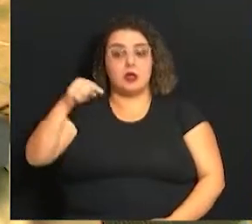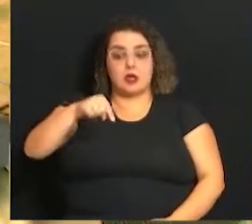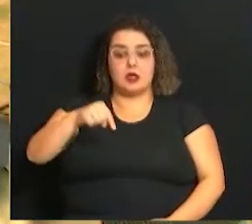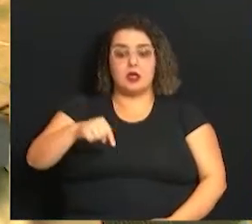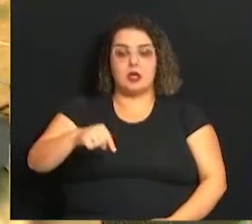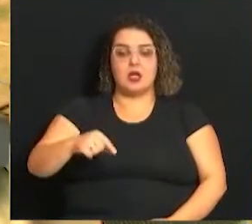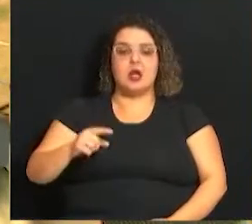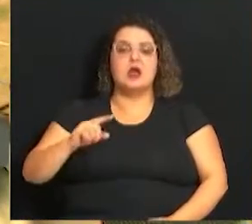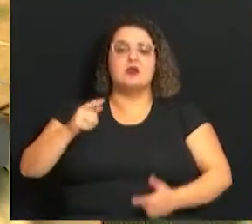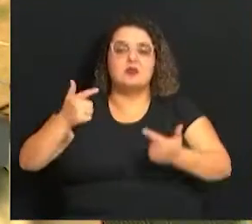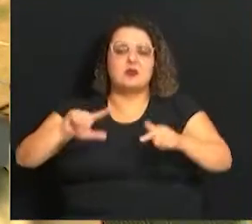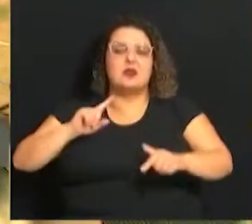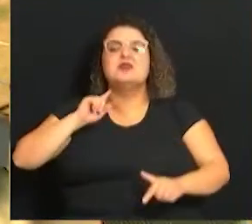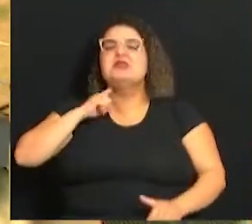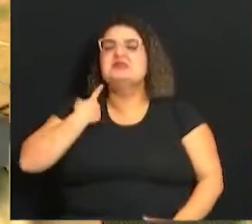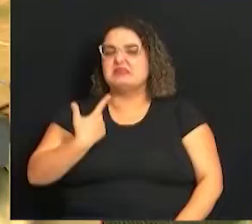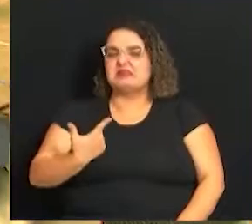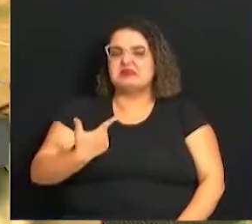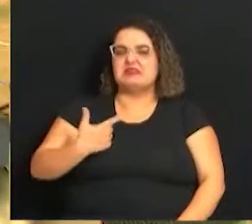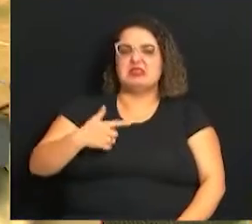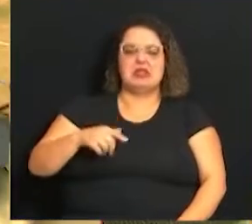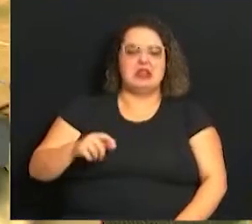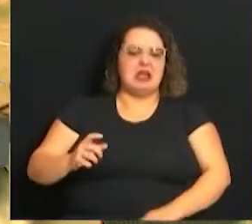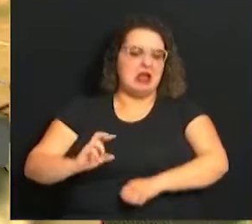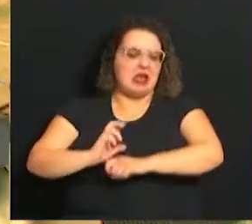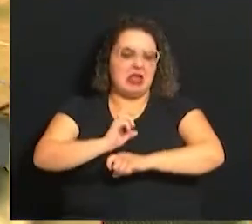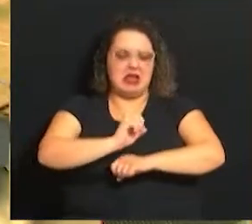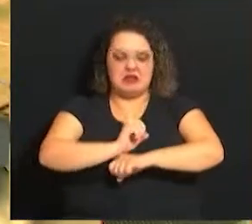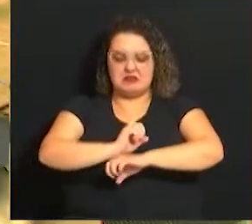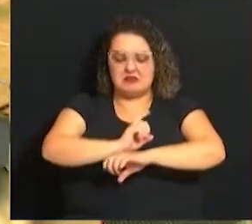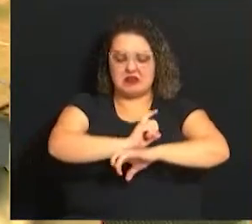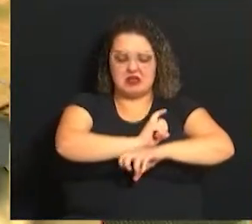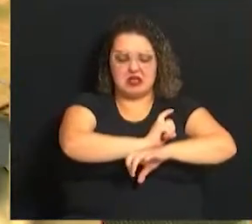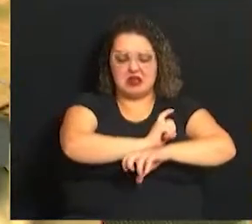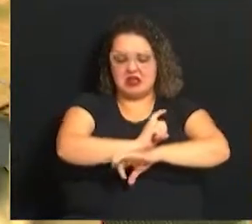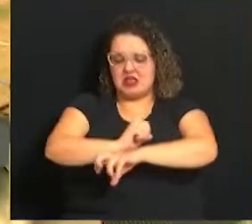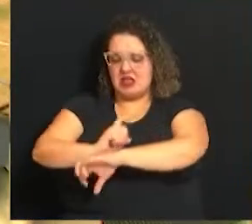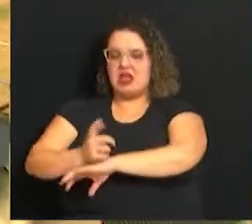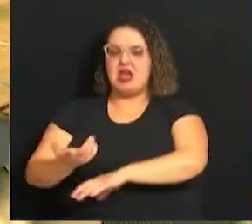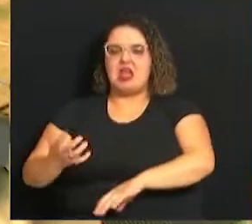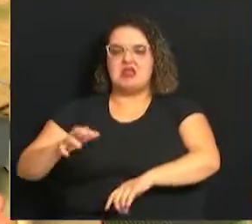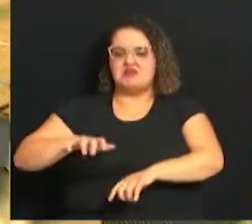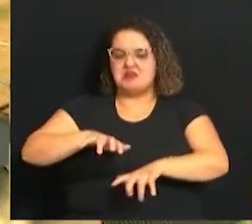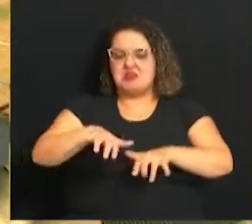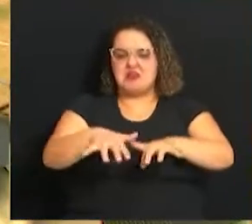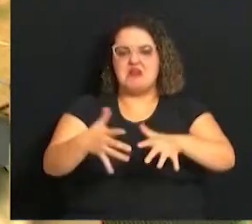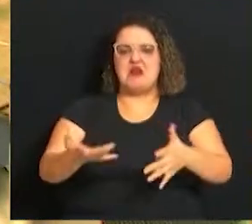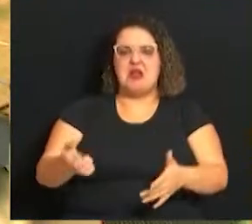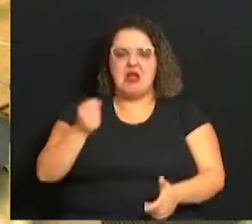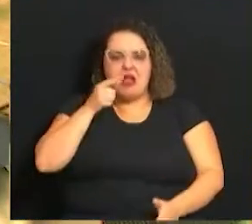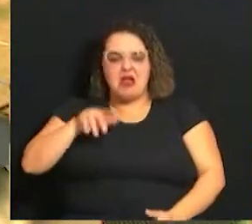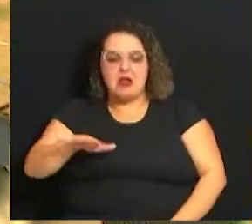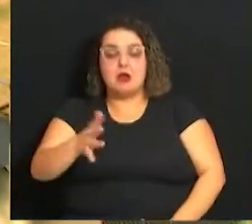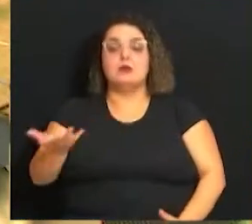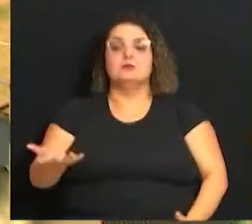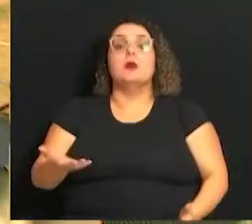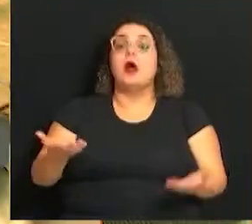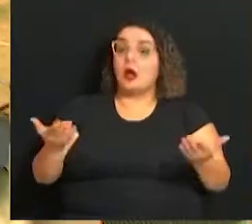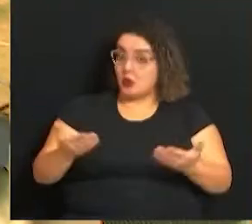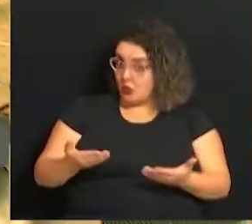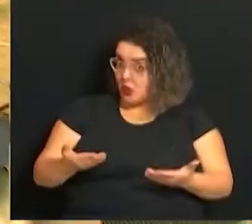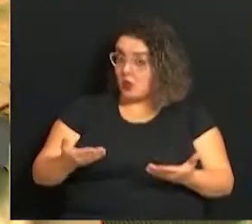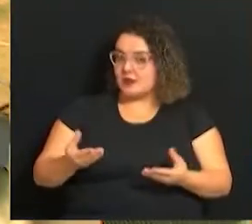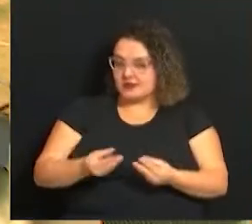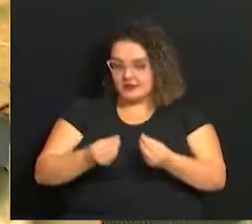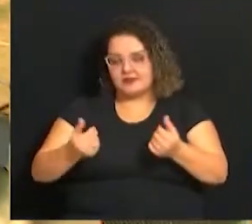mais importante aqui era um ponto de descarte de Entulhos animais peçonhentos né até muito aqui os vizinhos reclamavam